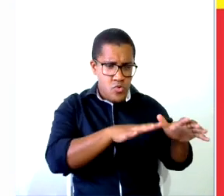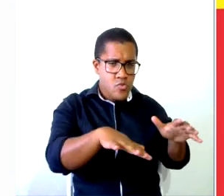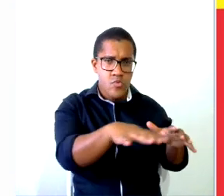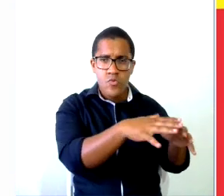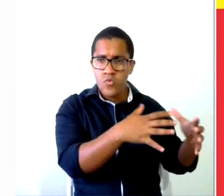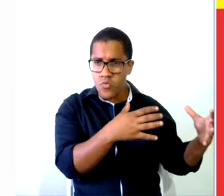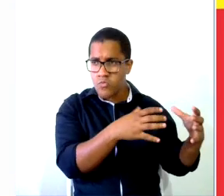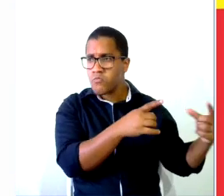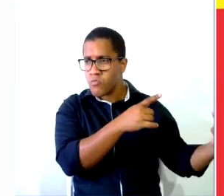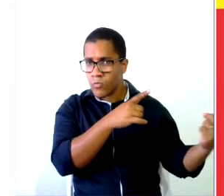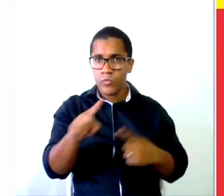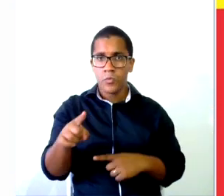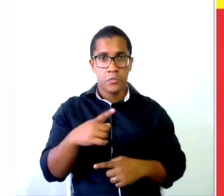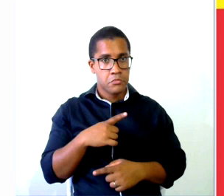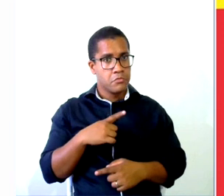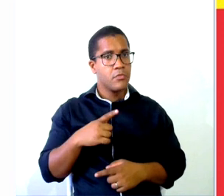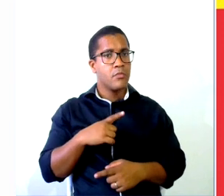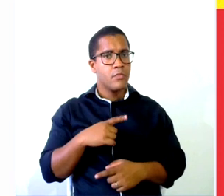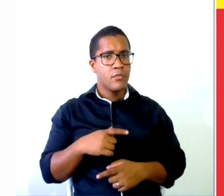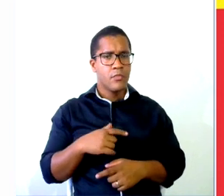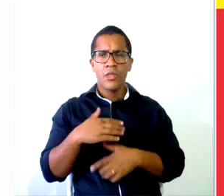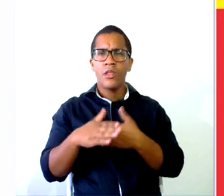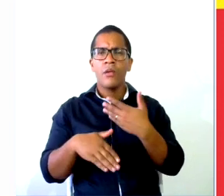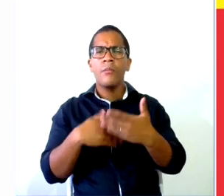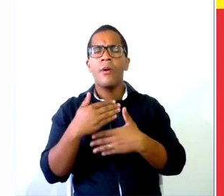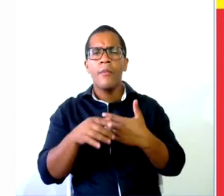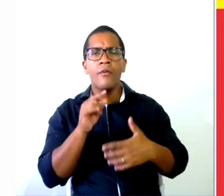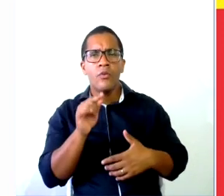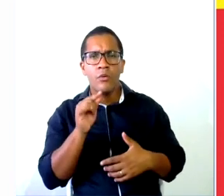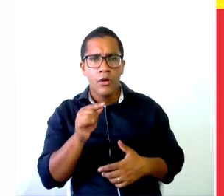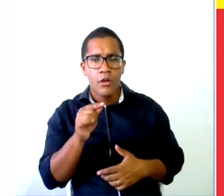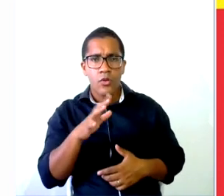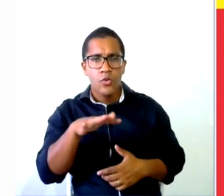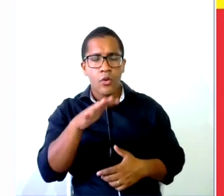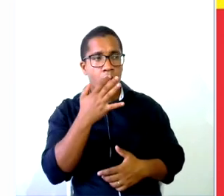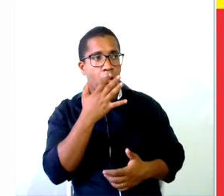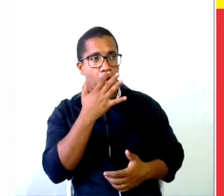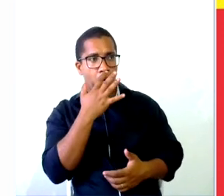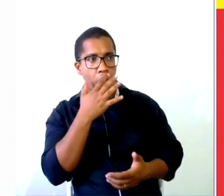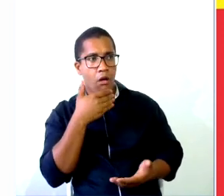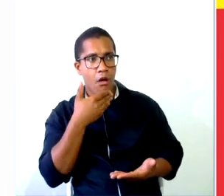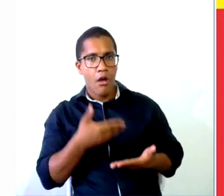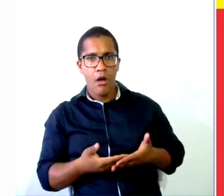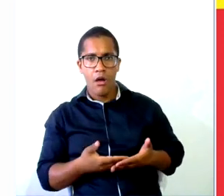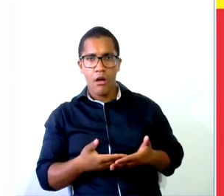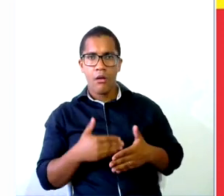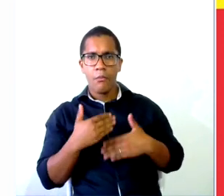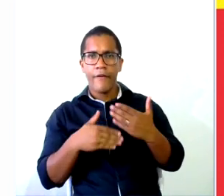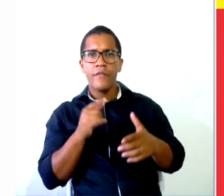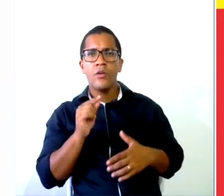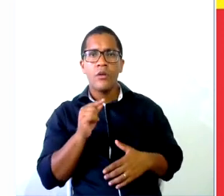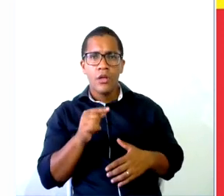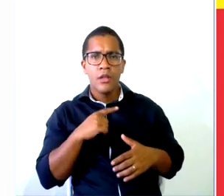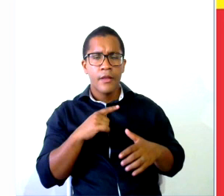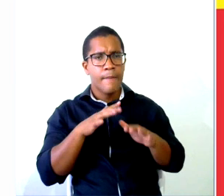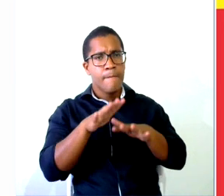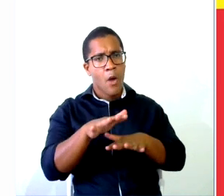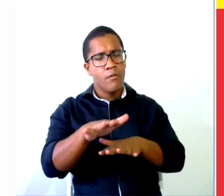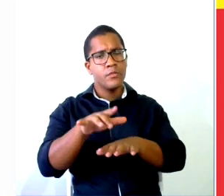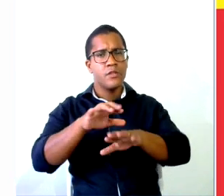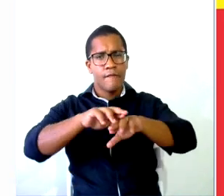foi tão impressionante que por muito tempo foi usado para